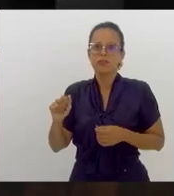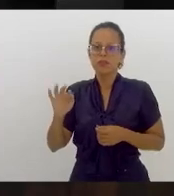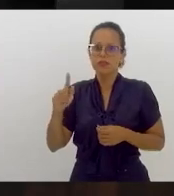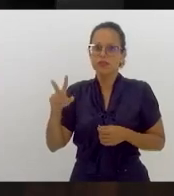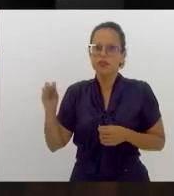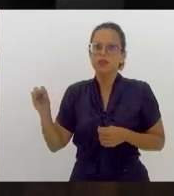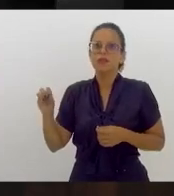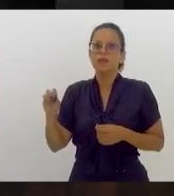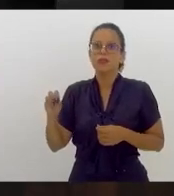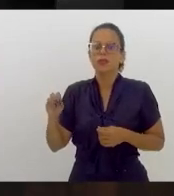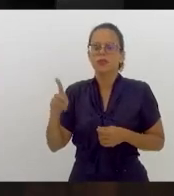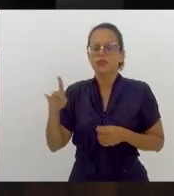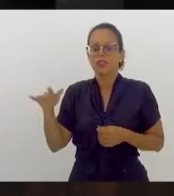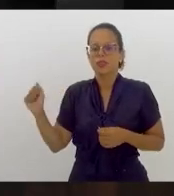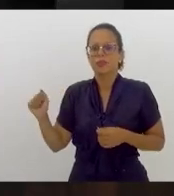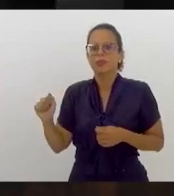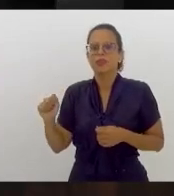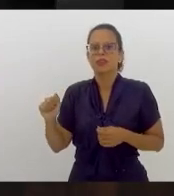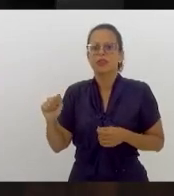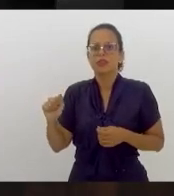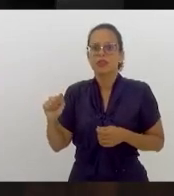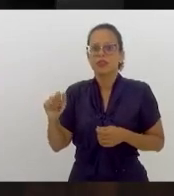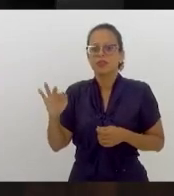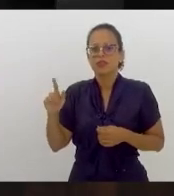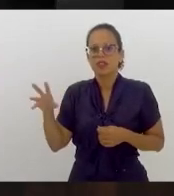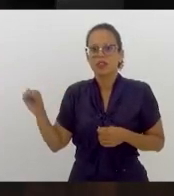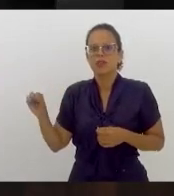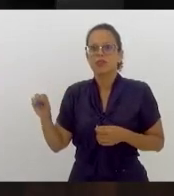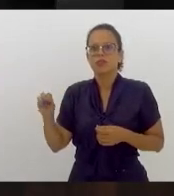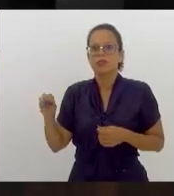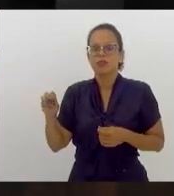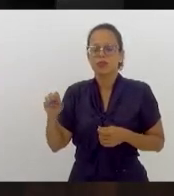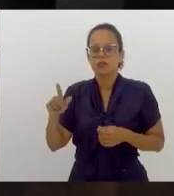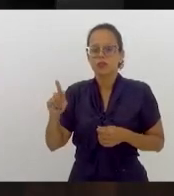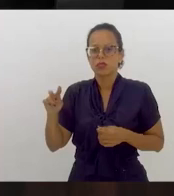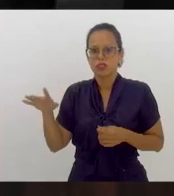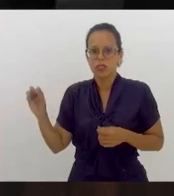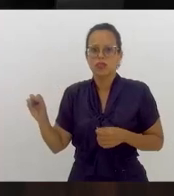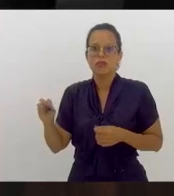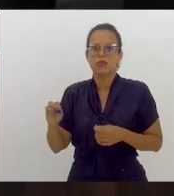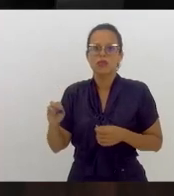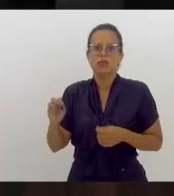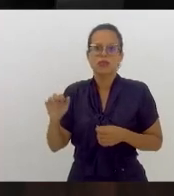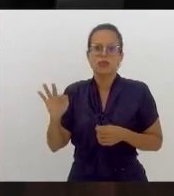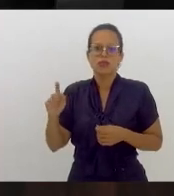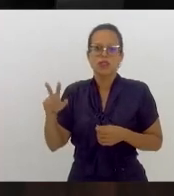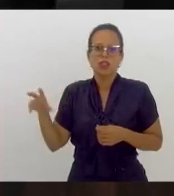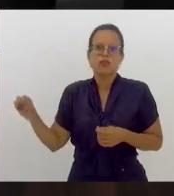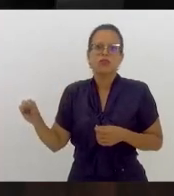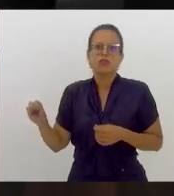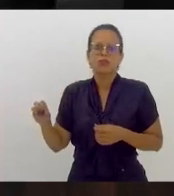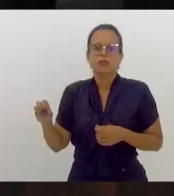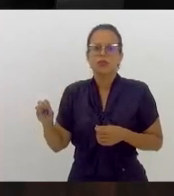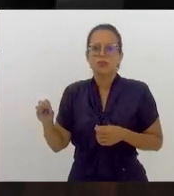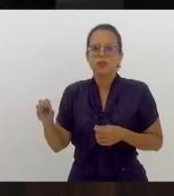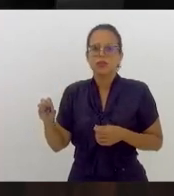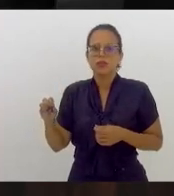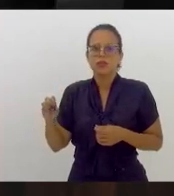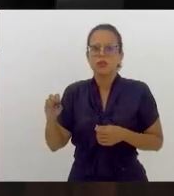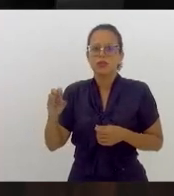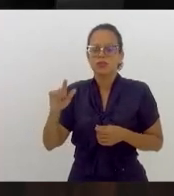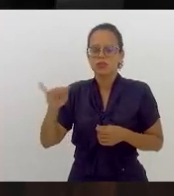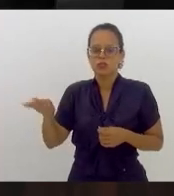Flávio, Felipe Pobel, Flávio Serafini, Giovanni Ratinho, Gustavo Tutuca, Jari Oliveira, Jorge Felipe